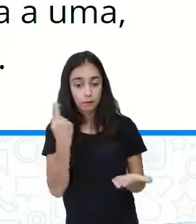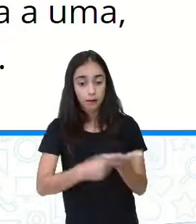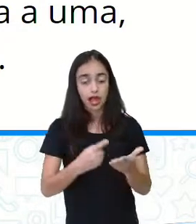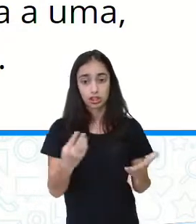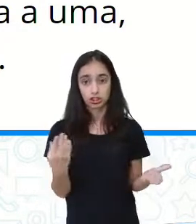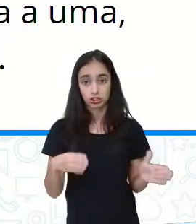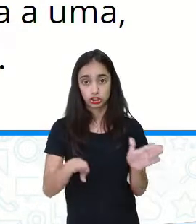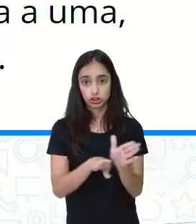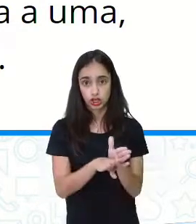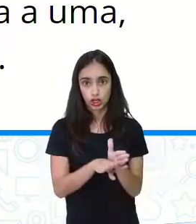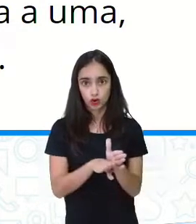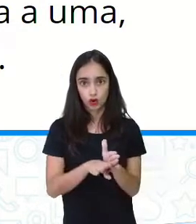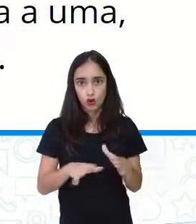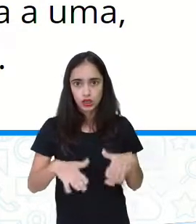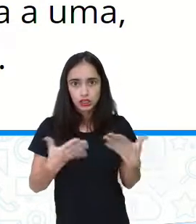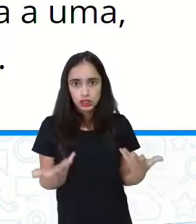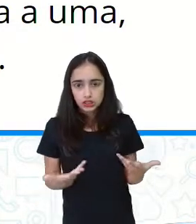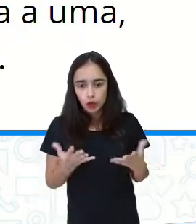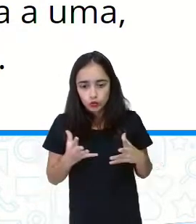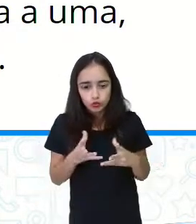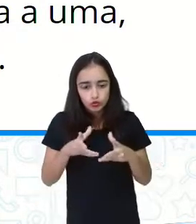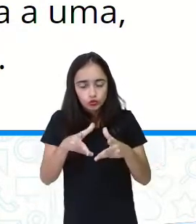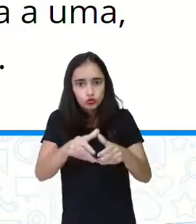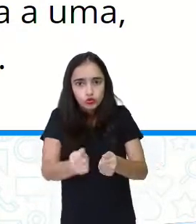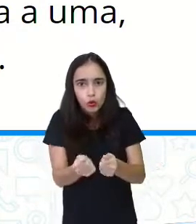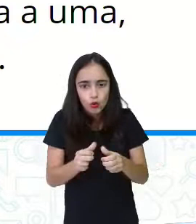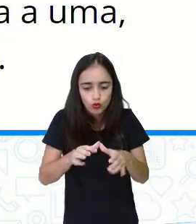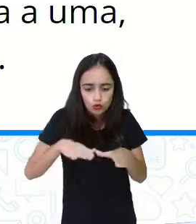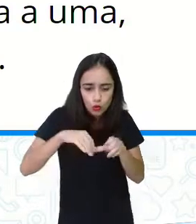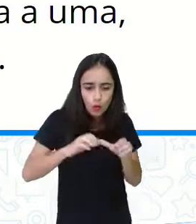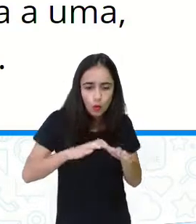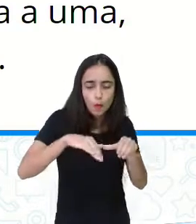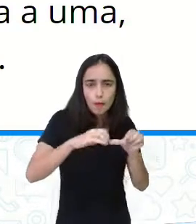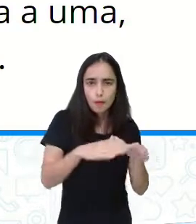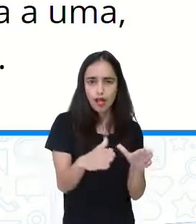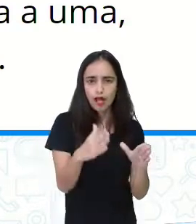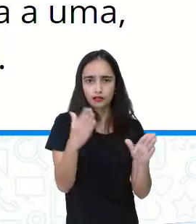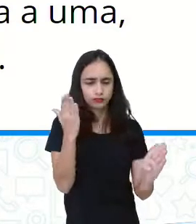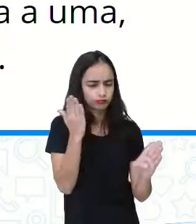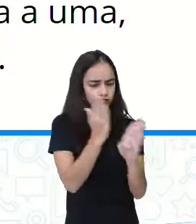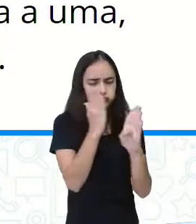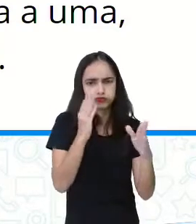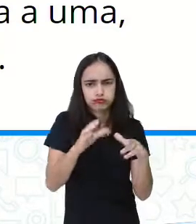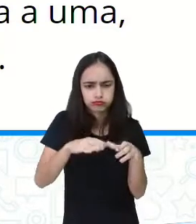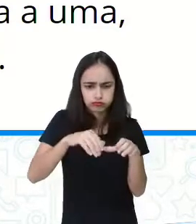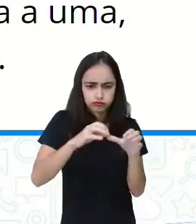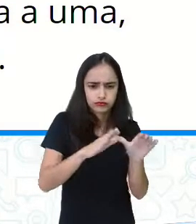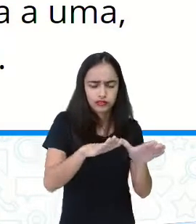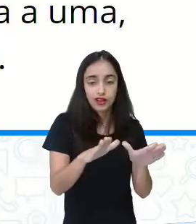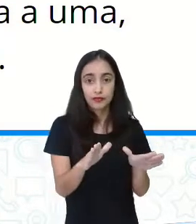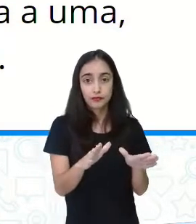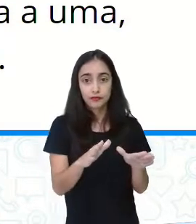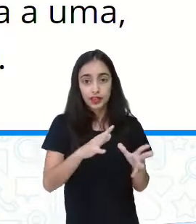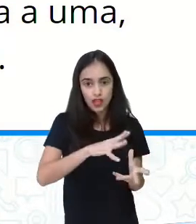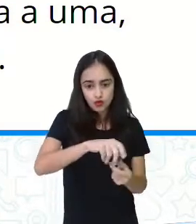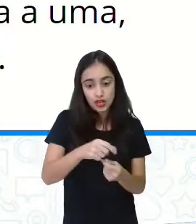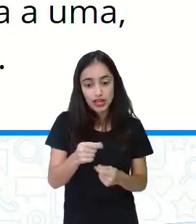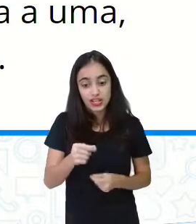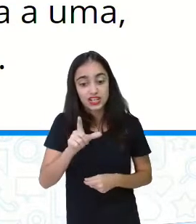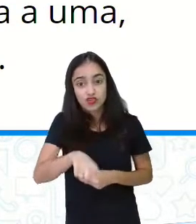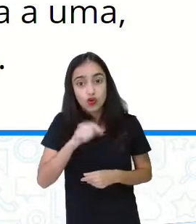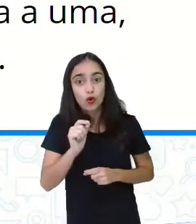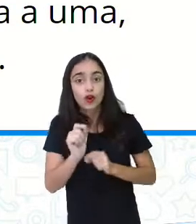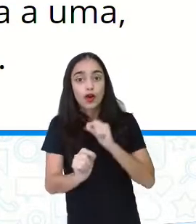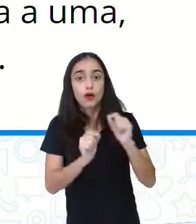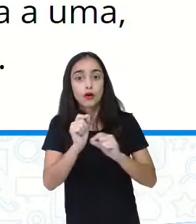Diante do Trono de Júpiter Júpiter examinou todo mundo e escolheu a gralha para ser rei já